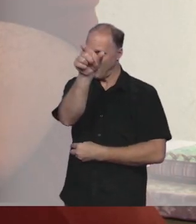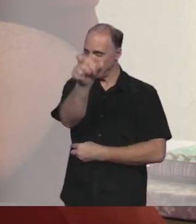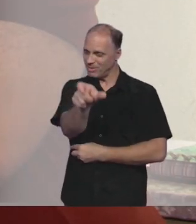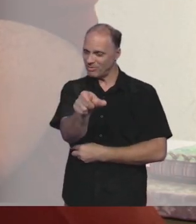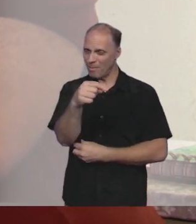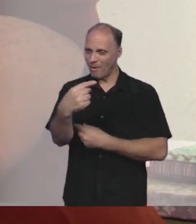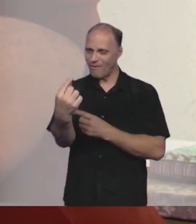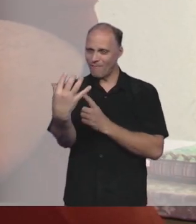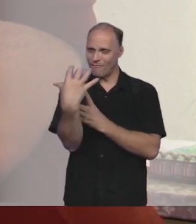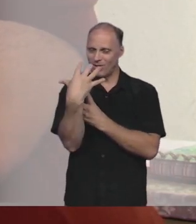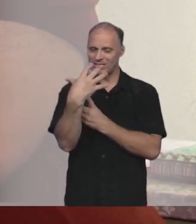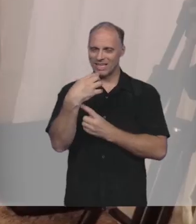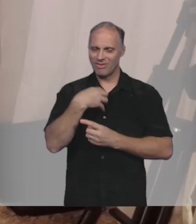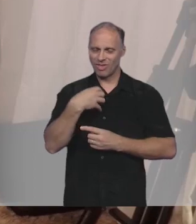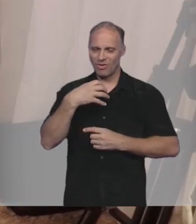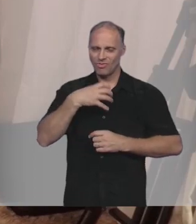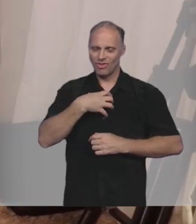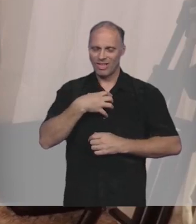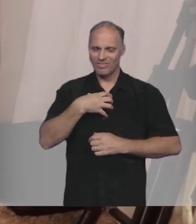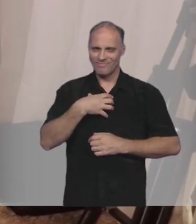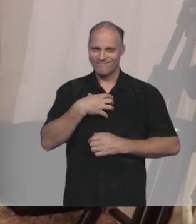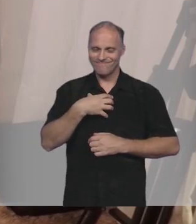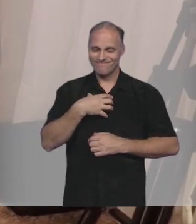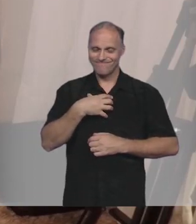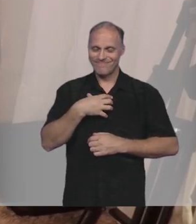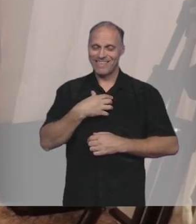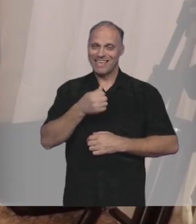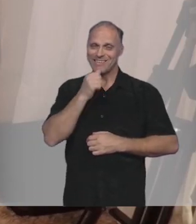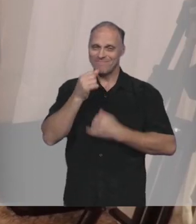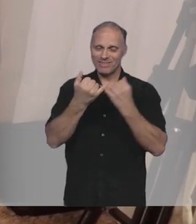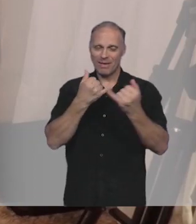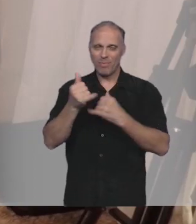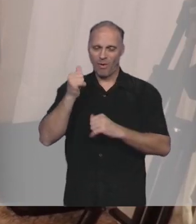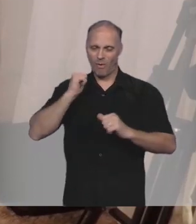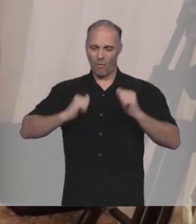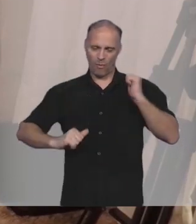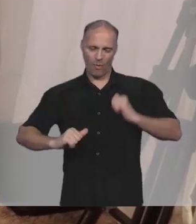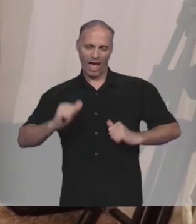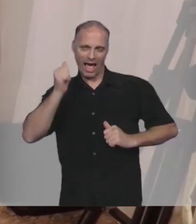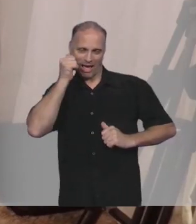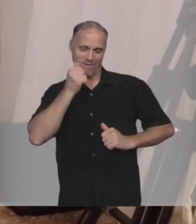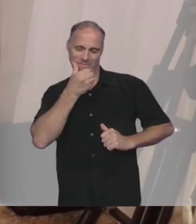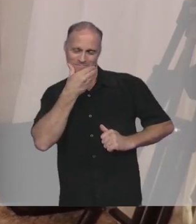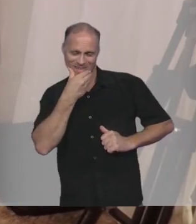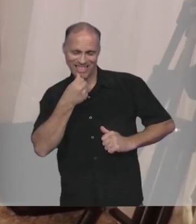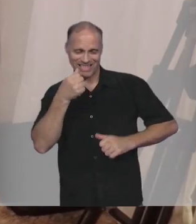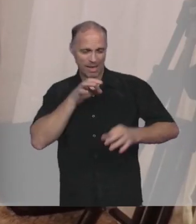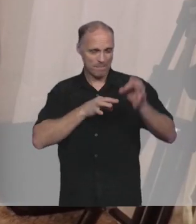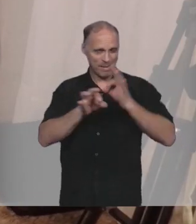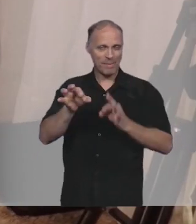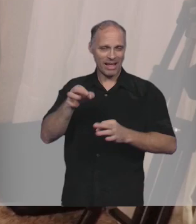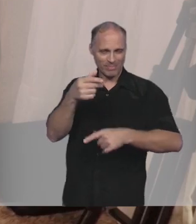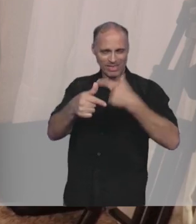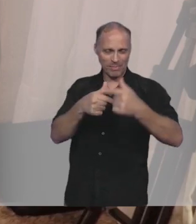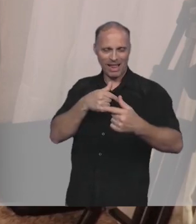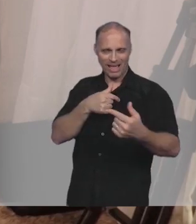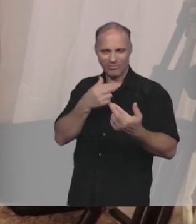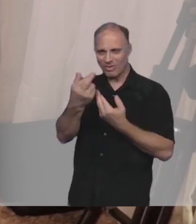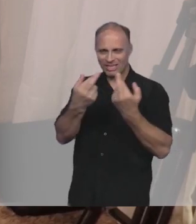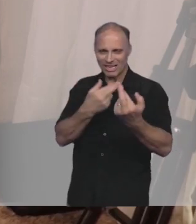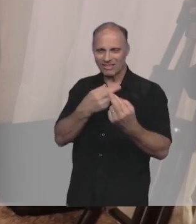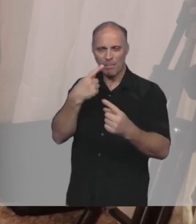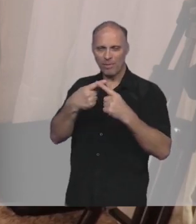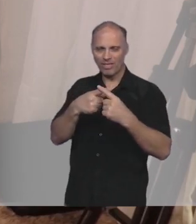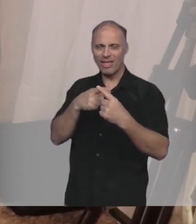mexer completamente contigo. E o ator e a atriz têm que estar preparado para trabalhar com isso, porque